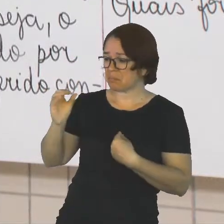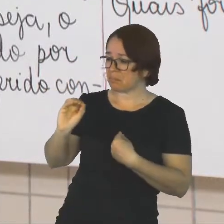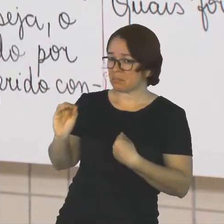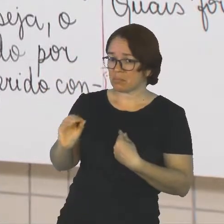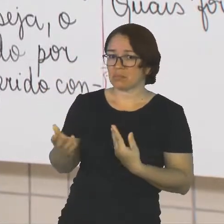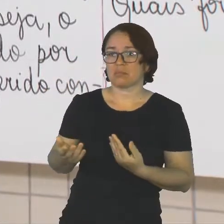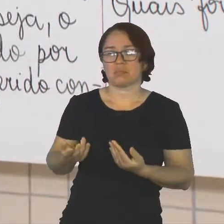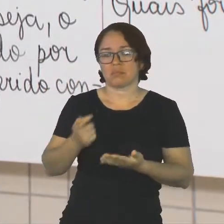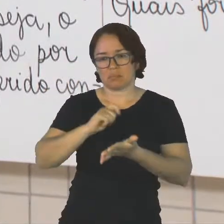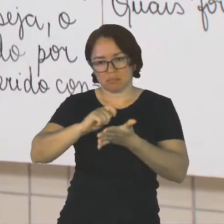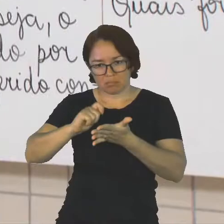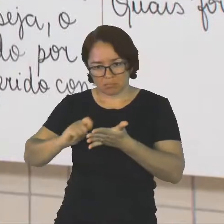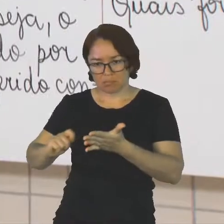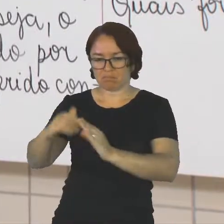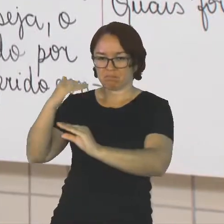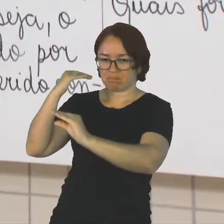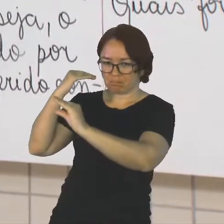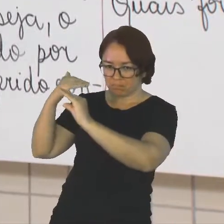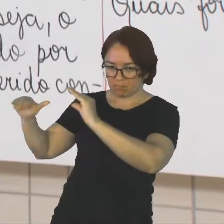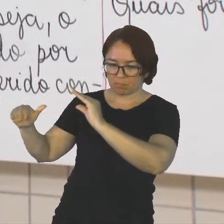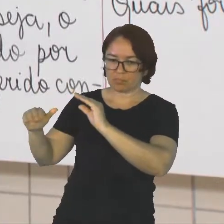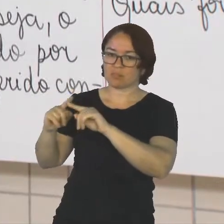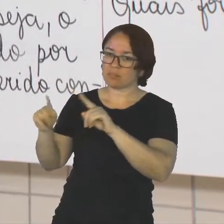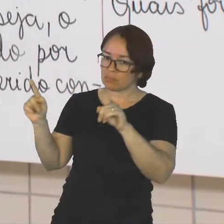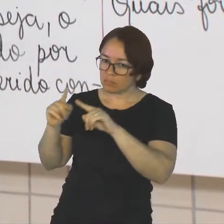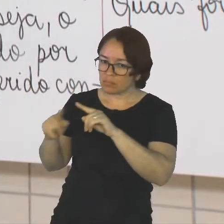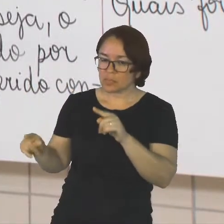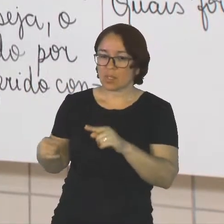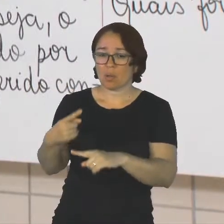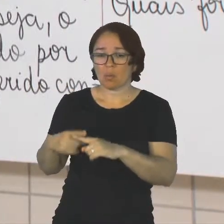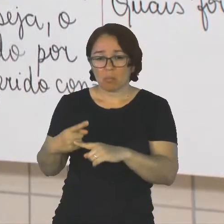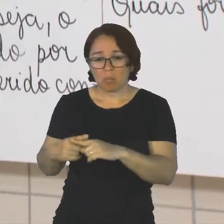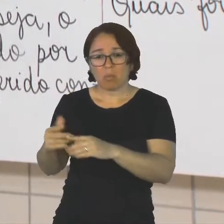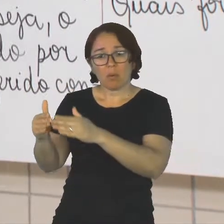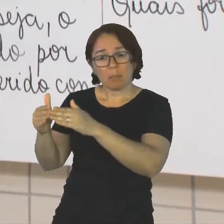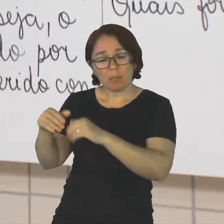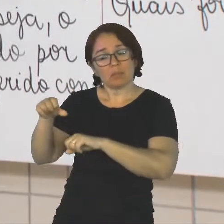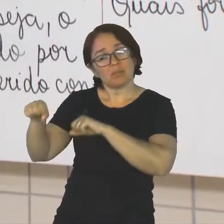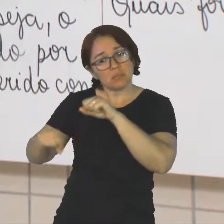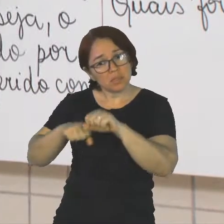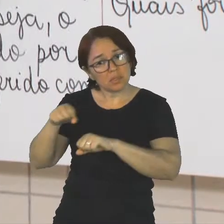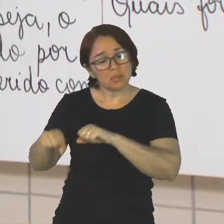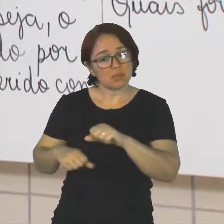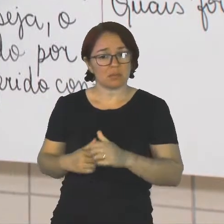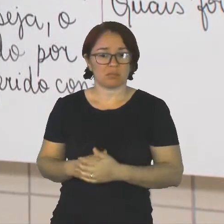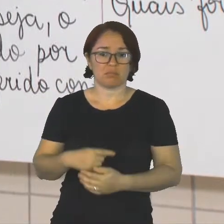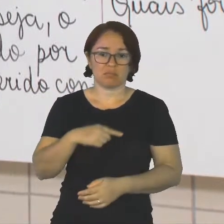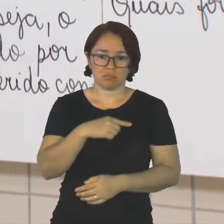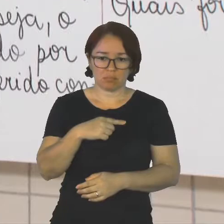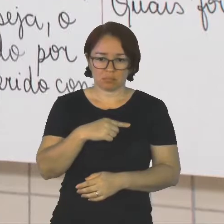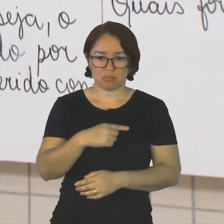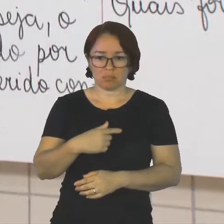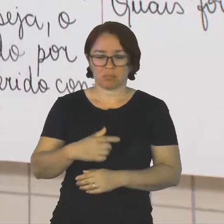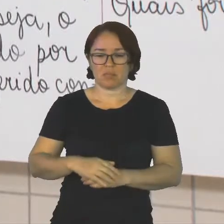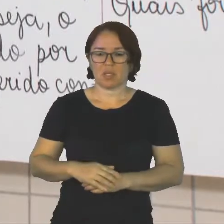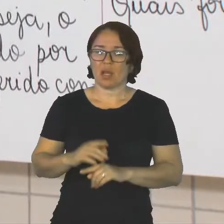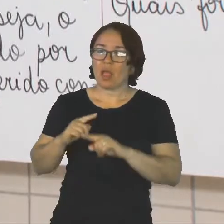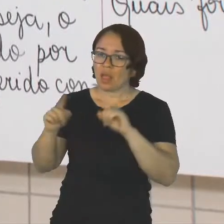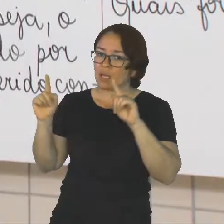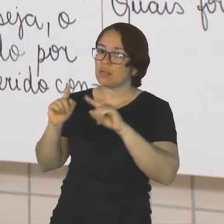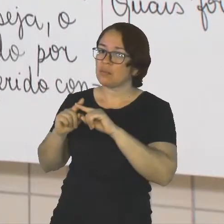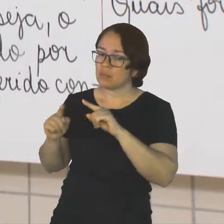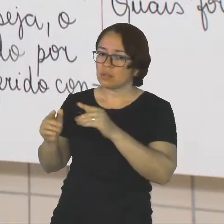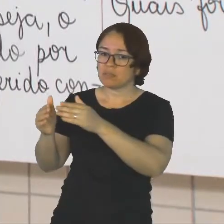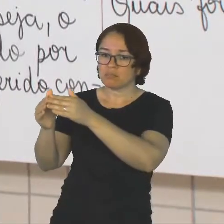de reclamação, o assunto principal é a reivindicação feita pelo remetente e